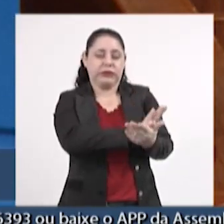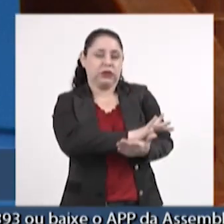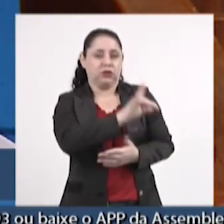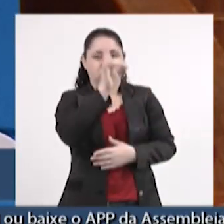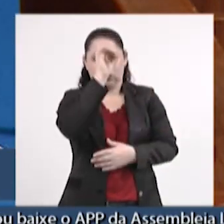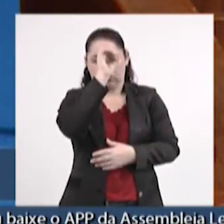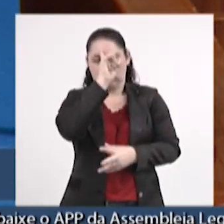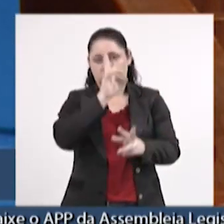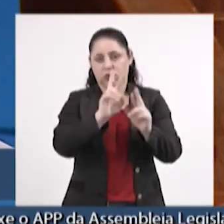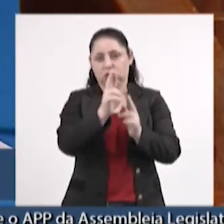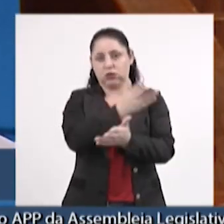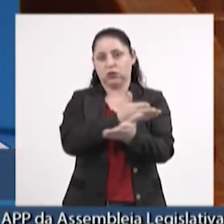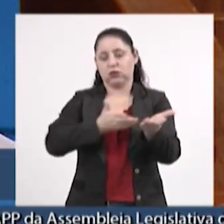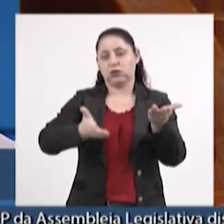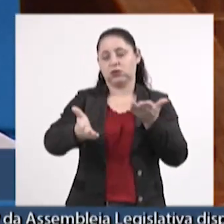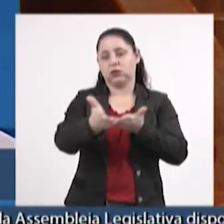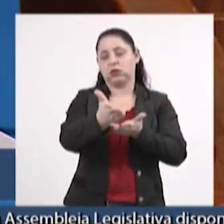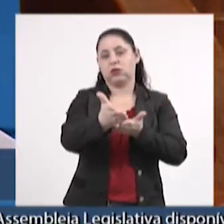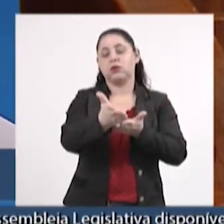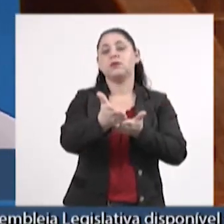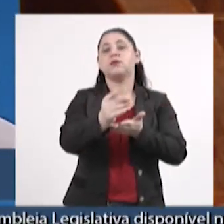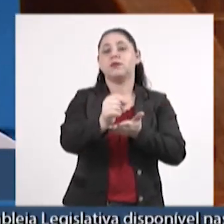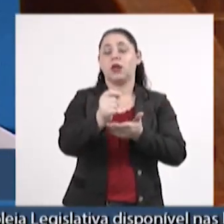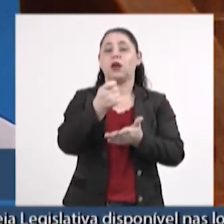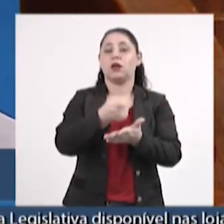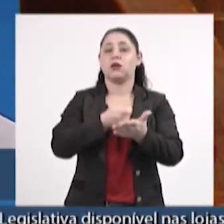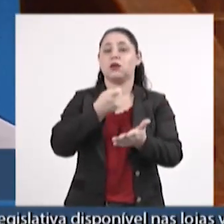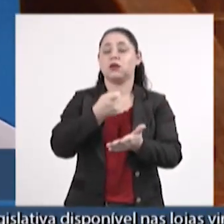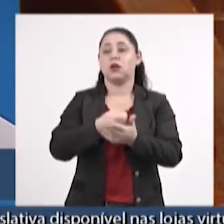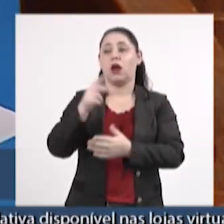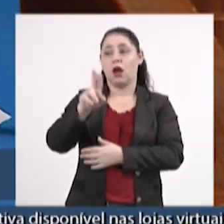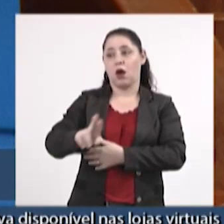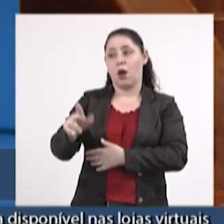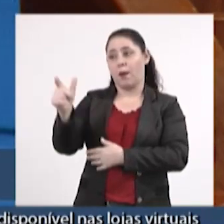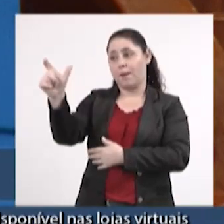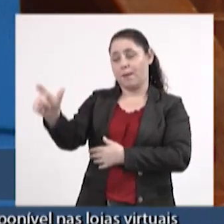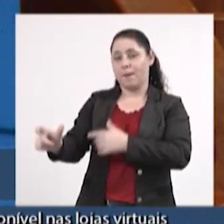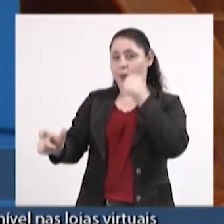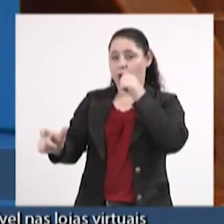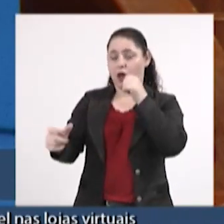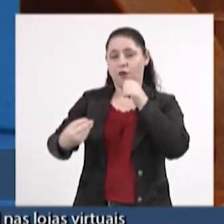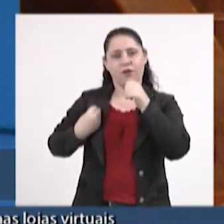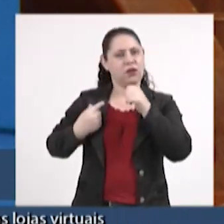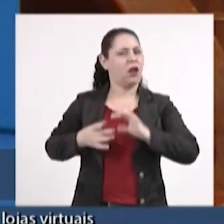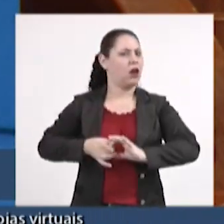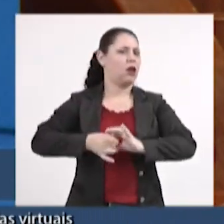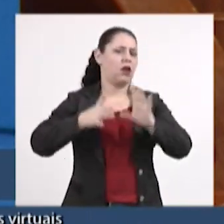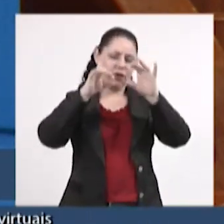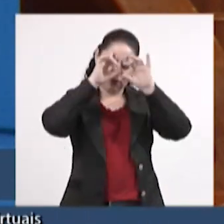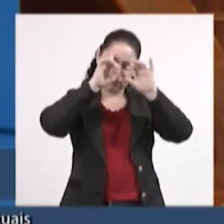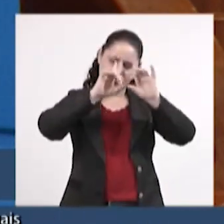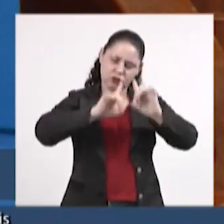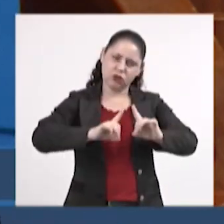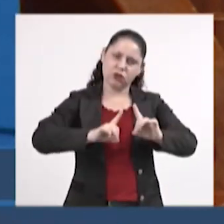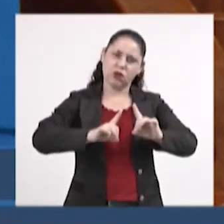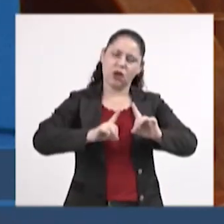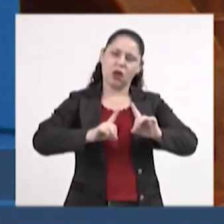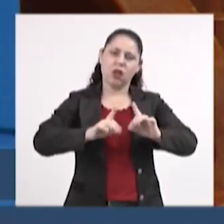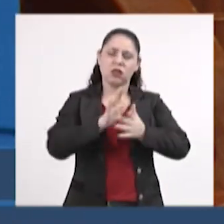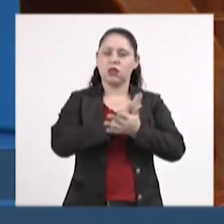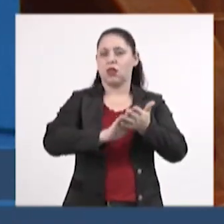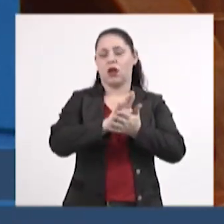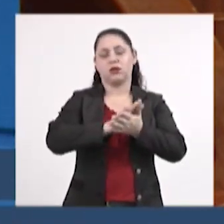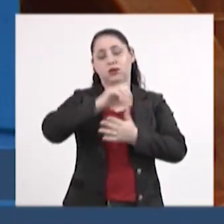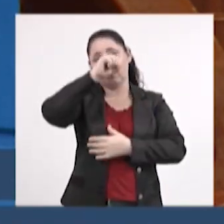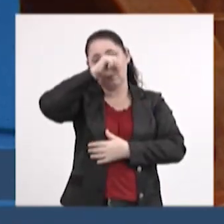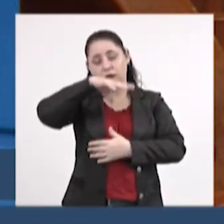das relações sociais, de forma a garantirmos às mulheres uma vida livre e digna, sem violência.